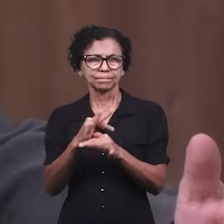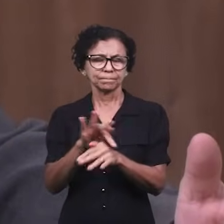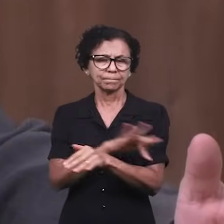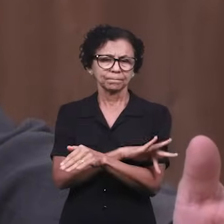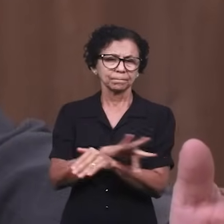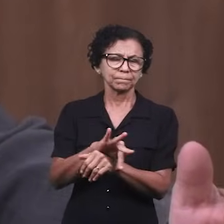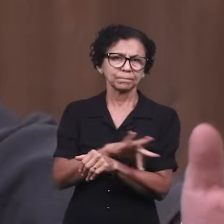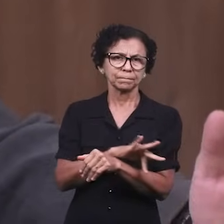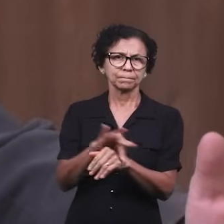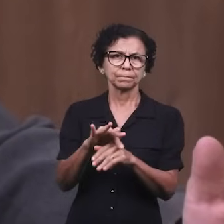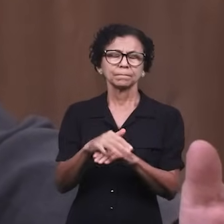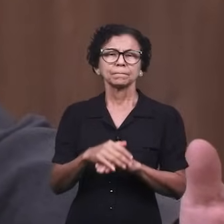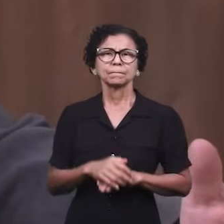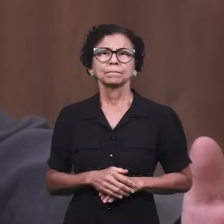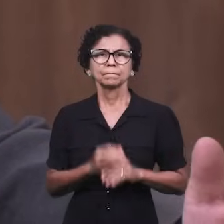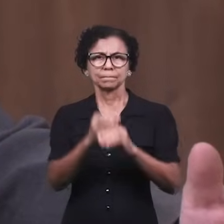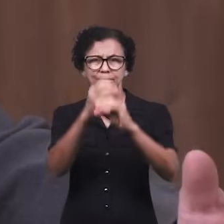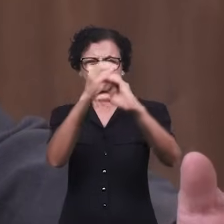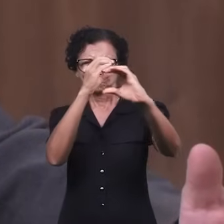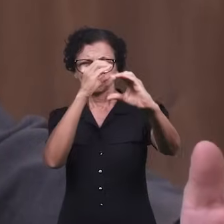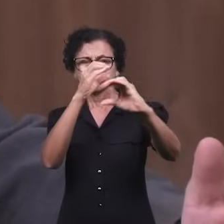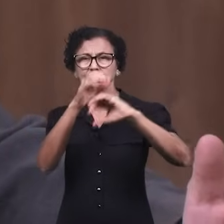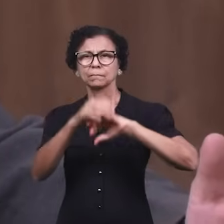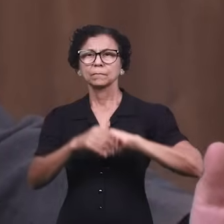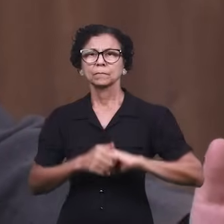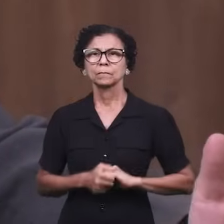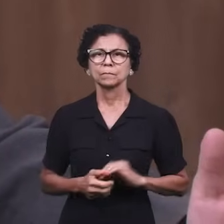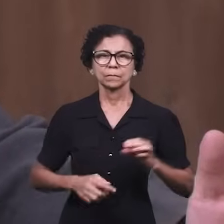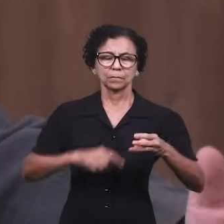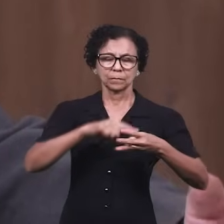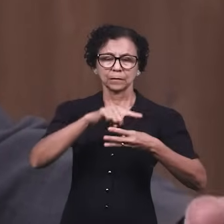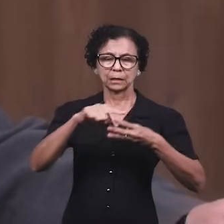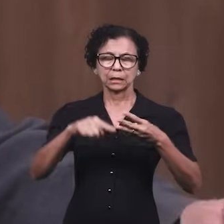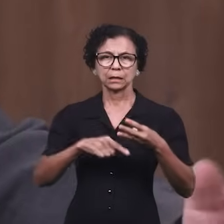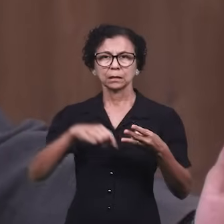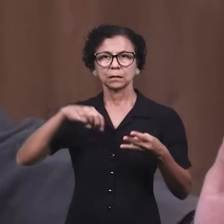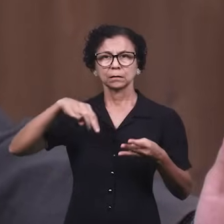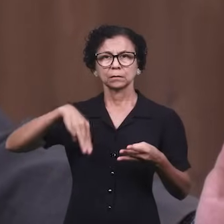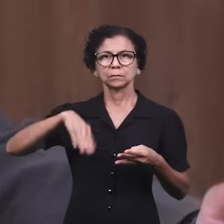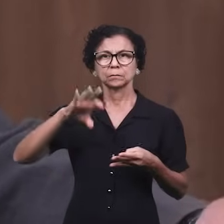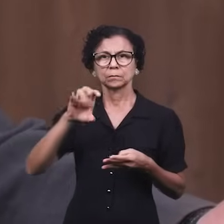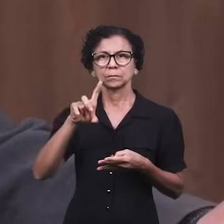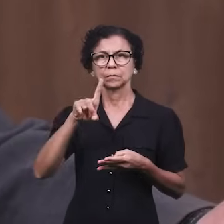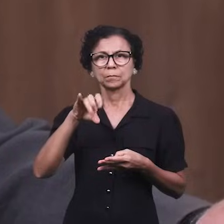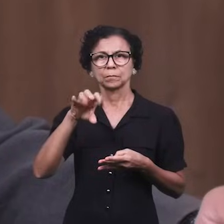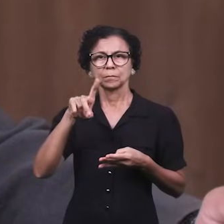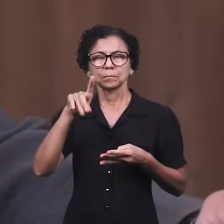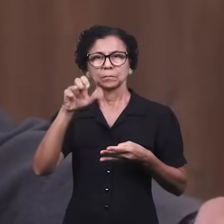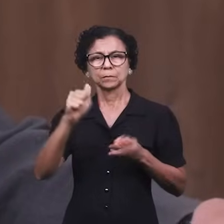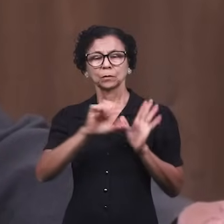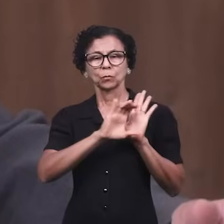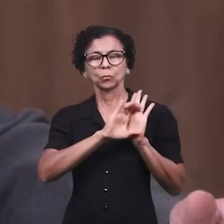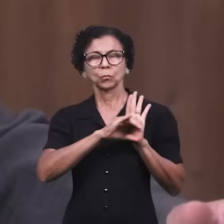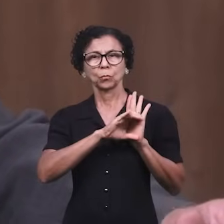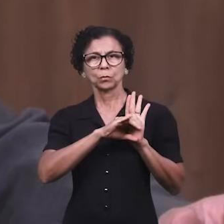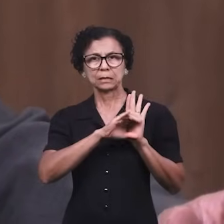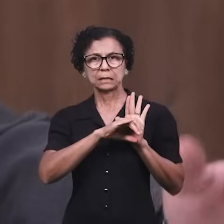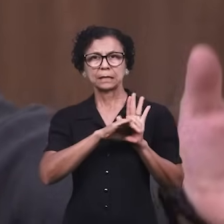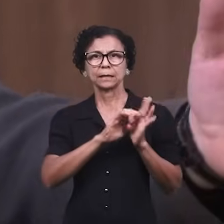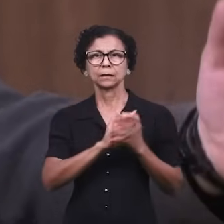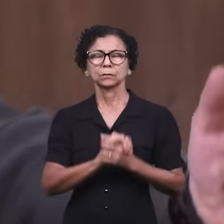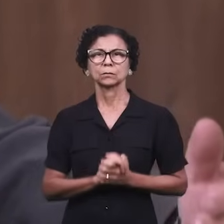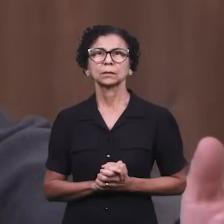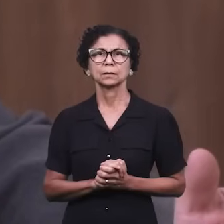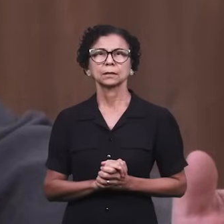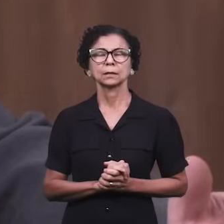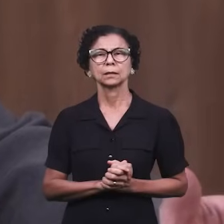coisas sobre essas 3 medidas iniciais. Isso é um conceito já utilizado, que é o flatland, né? Que é você